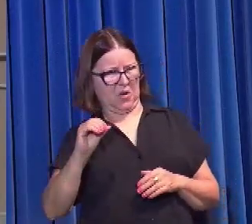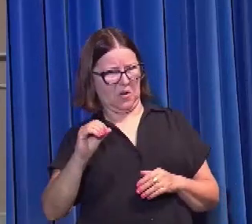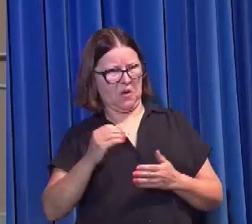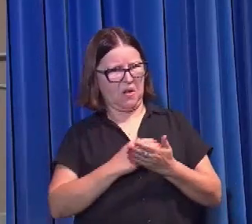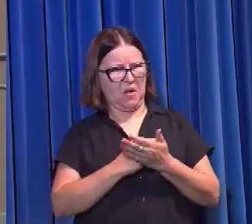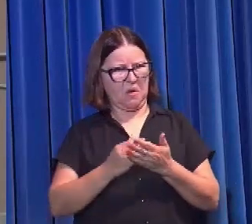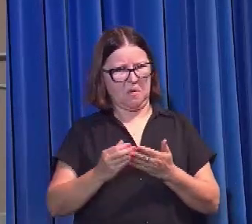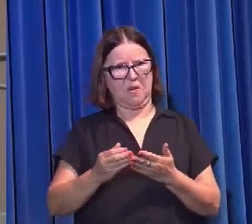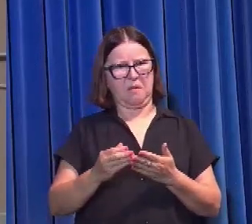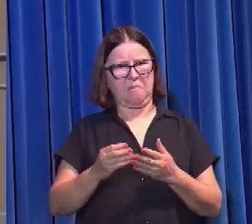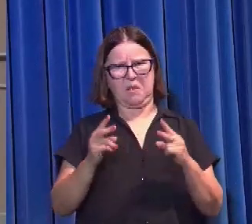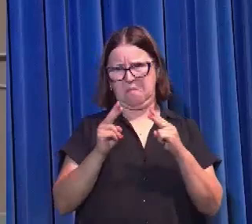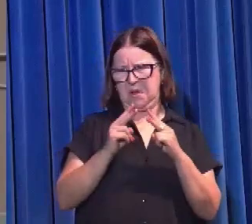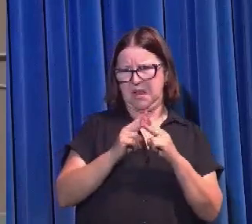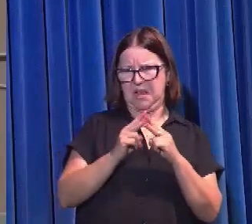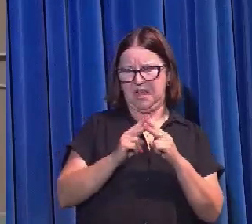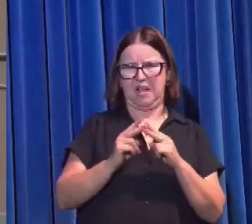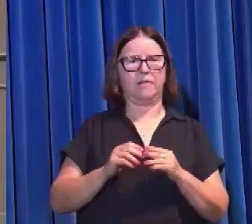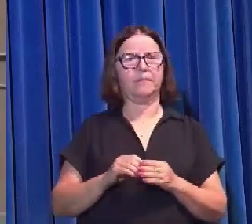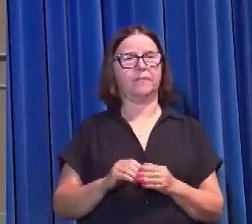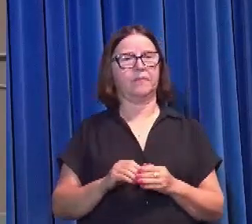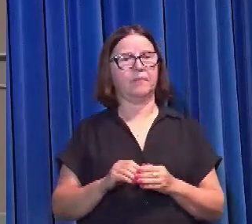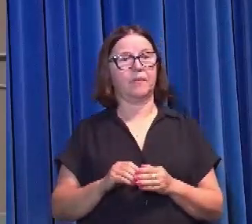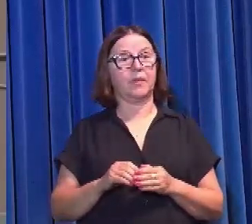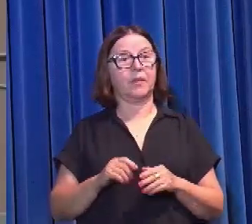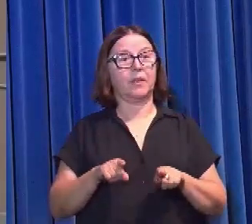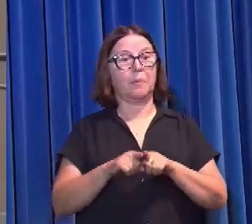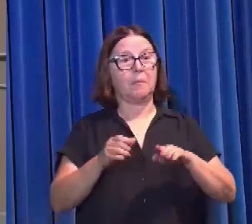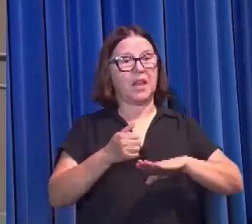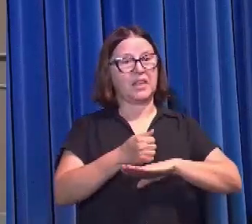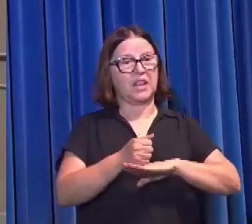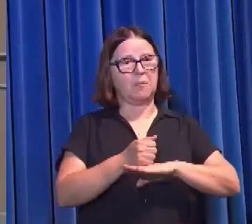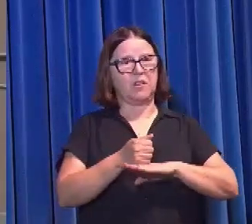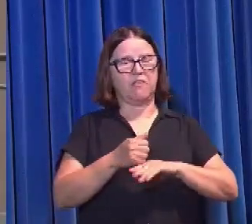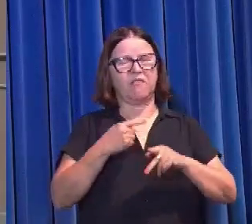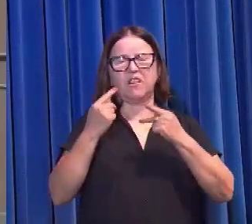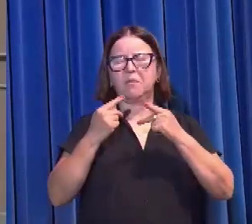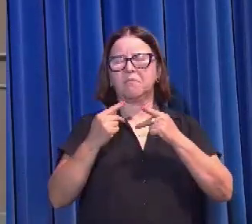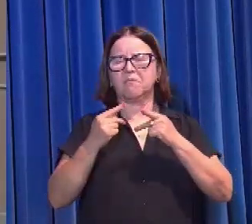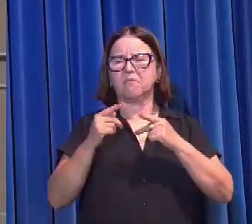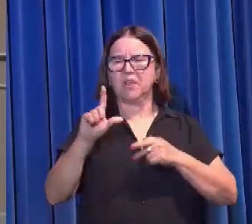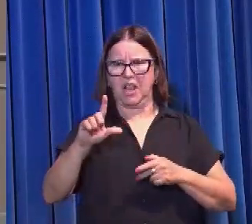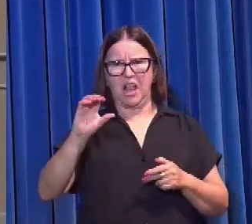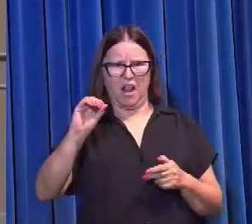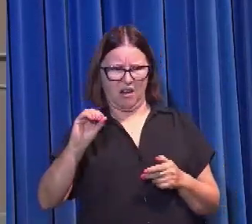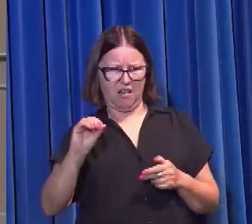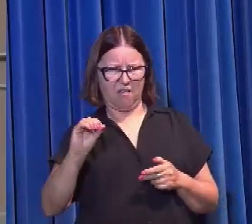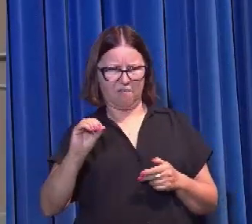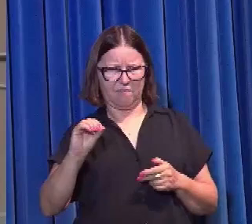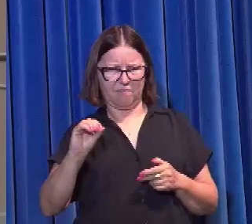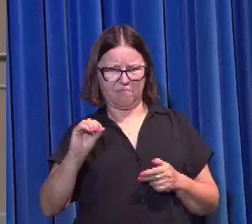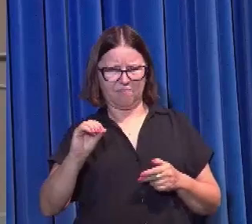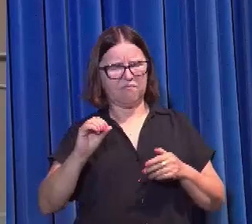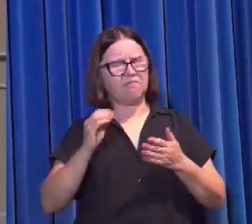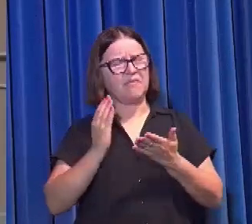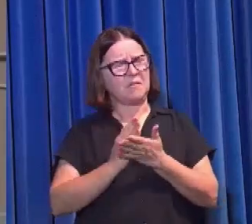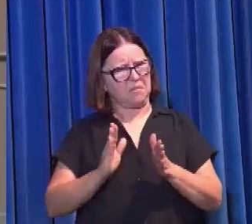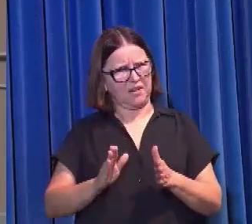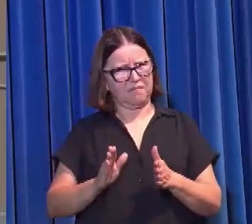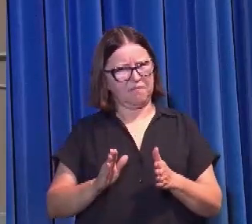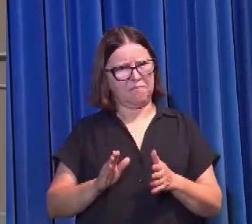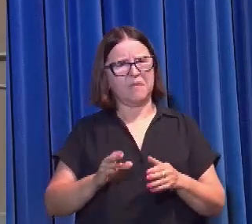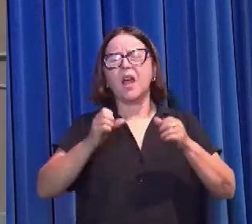homem manso, o que ele falou? Ló, pode escolher, irmão, não vamos brigar aqui por causa de pasto, não. Escolhe a melhor fazenda e vai para você.